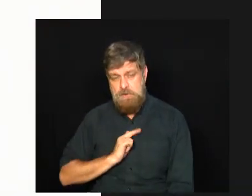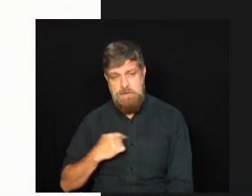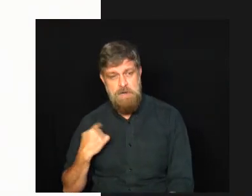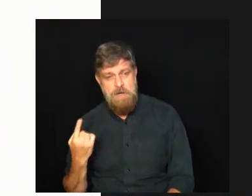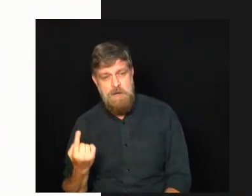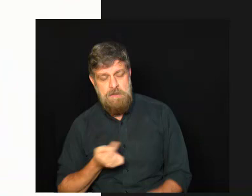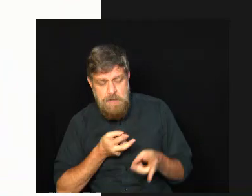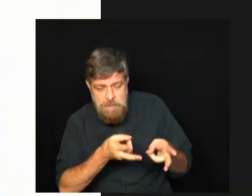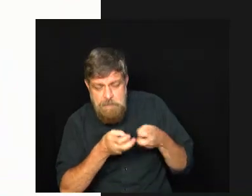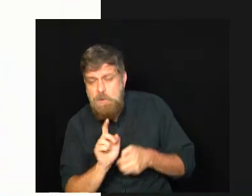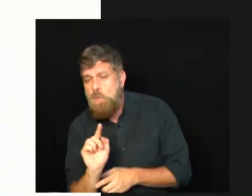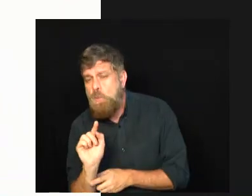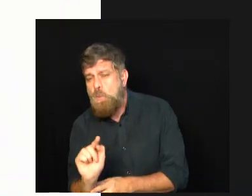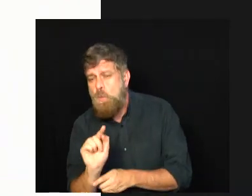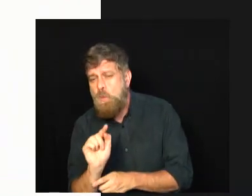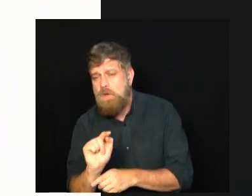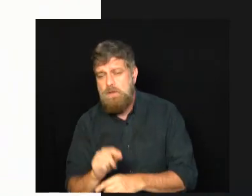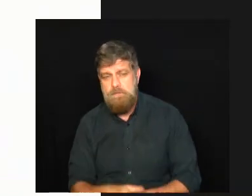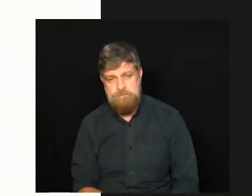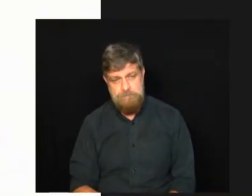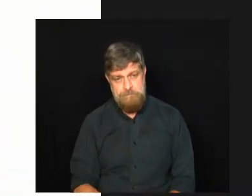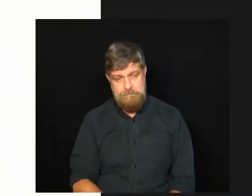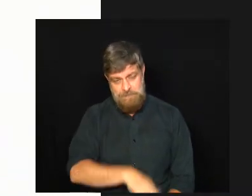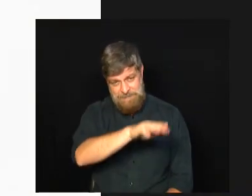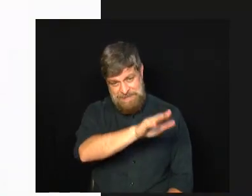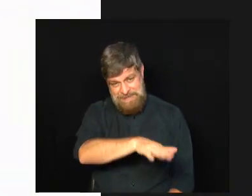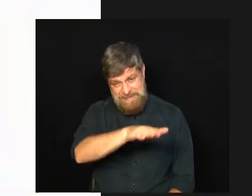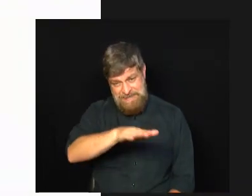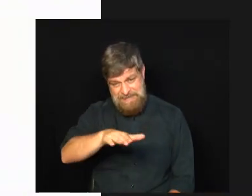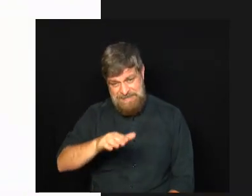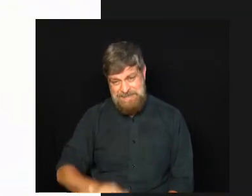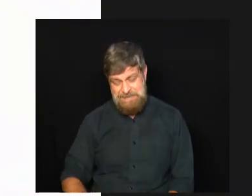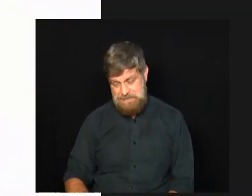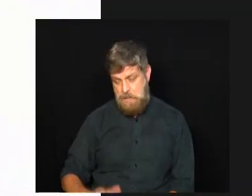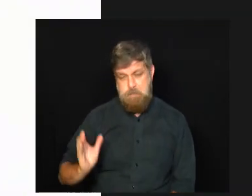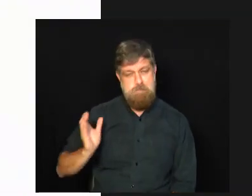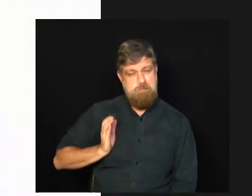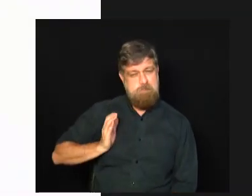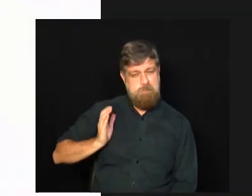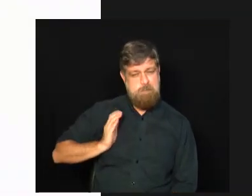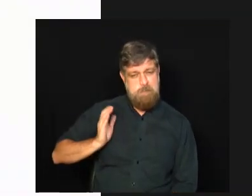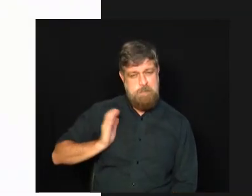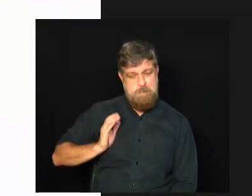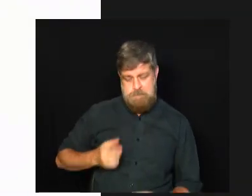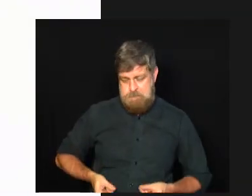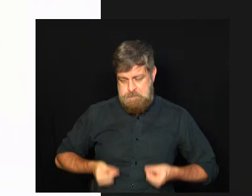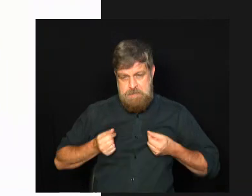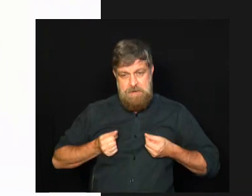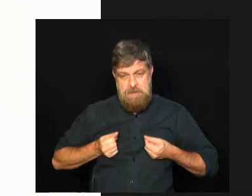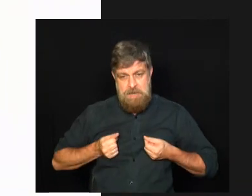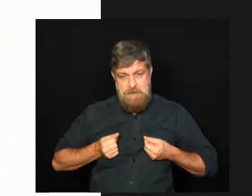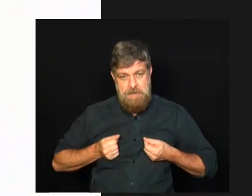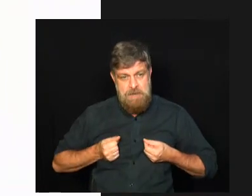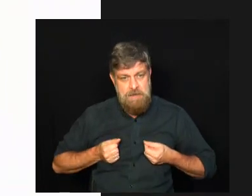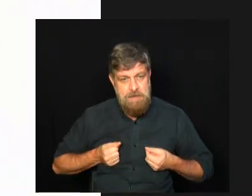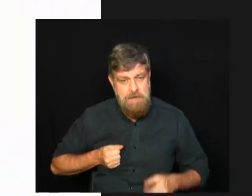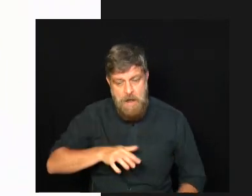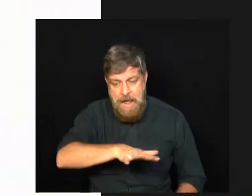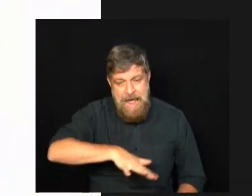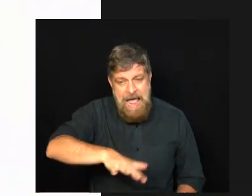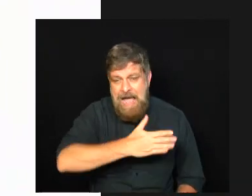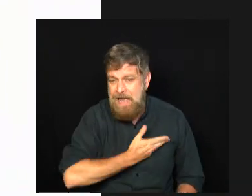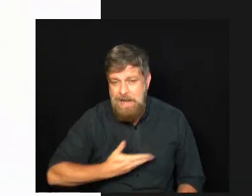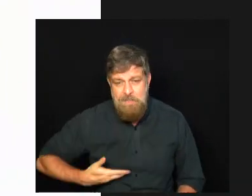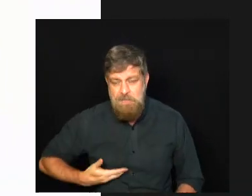verificamos o seguinte: as crianças da classe A não brincam mais no espaço,